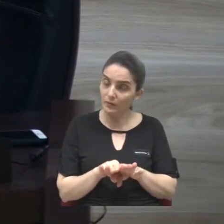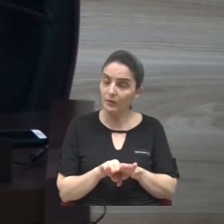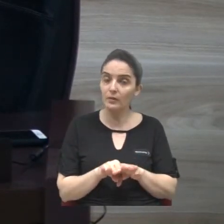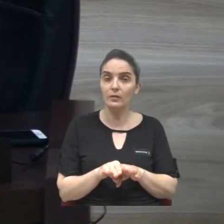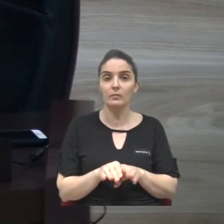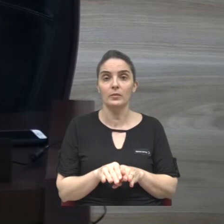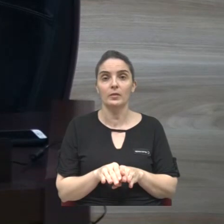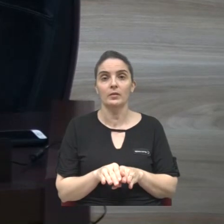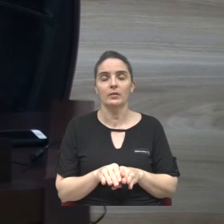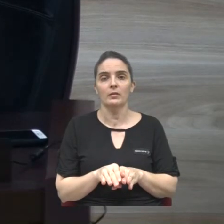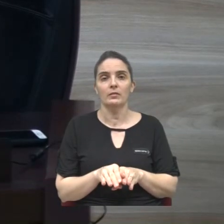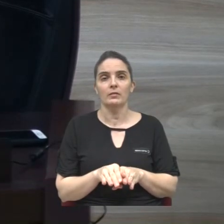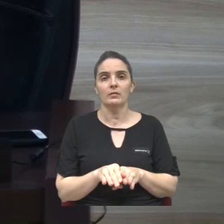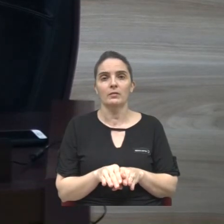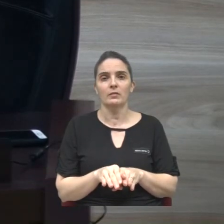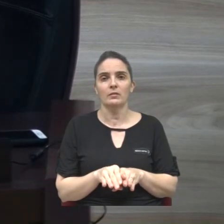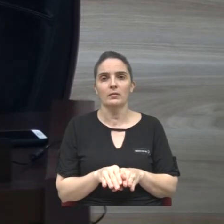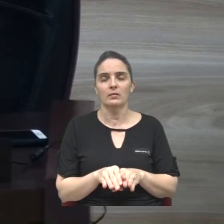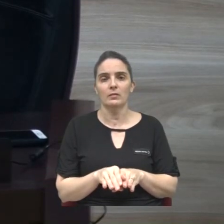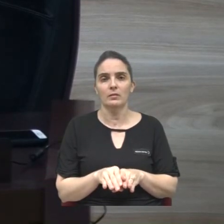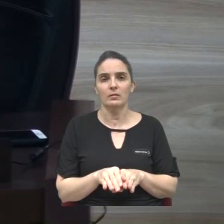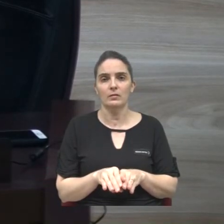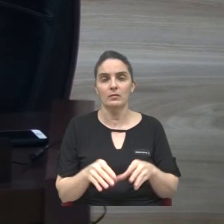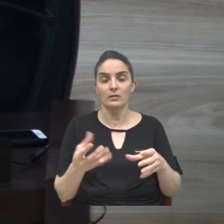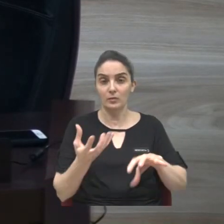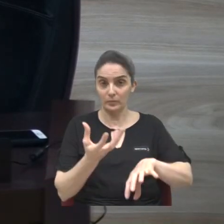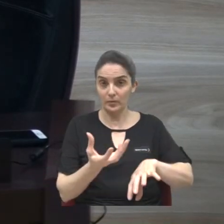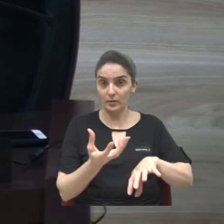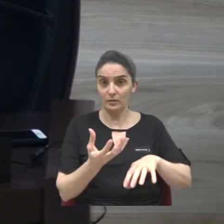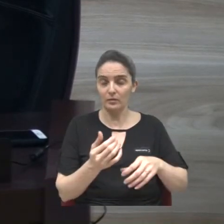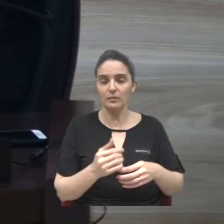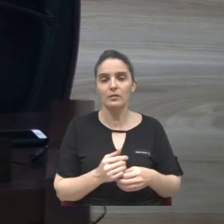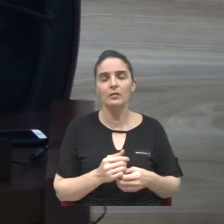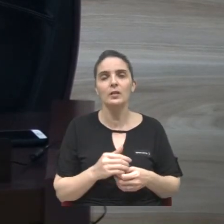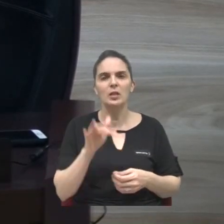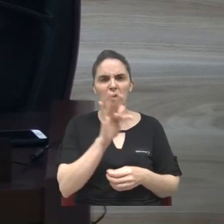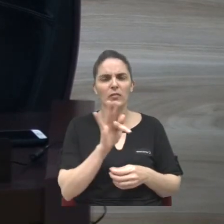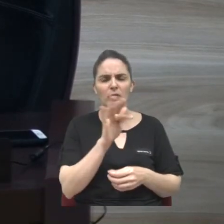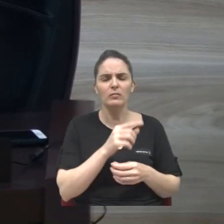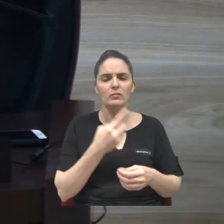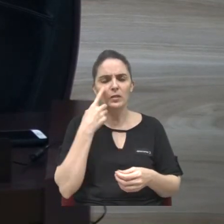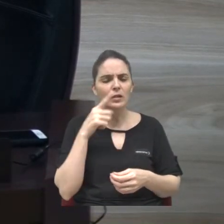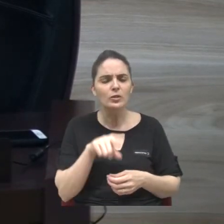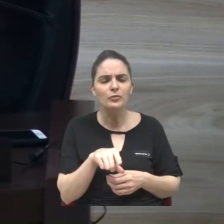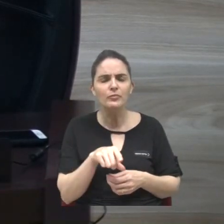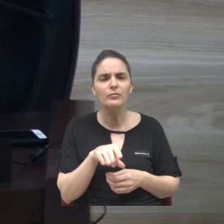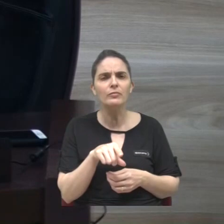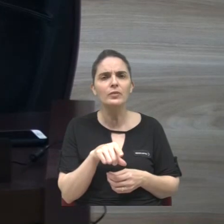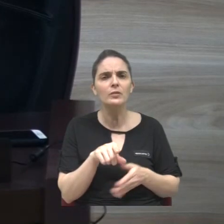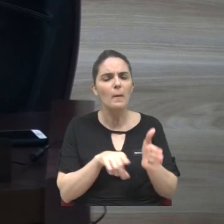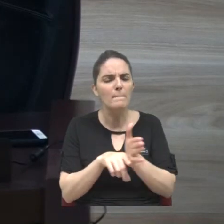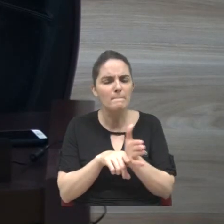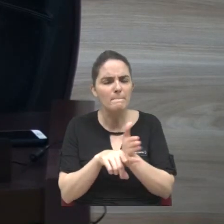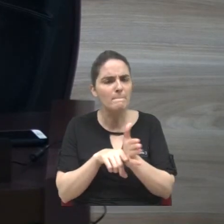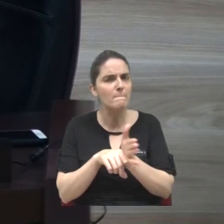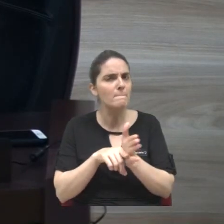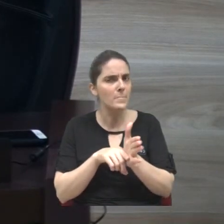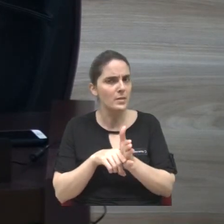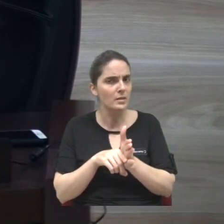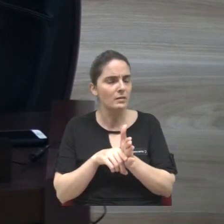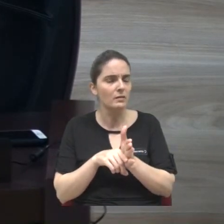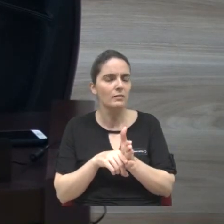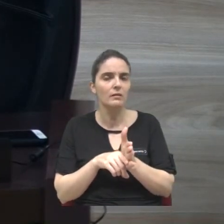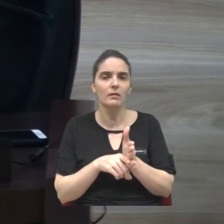através do Laboratório de Hidráulica com metodologia, resultados e conclusões constantes nos